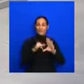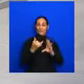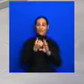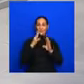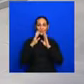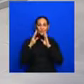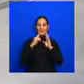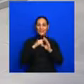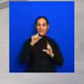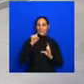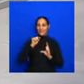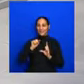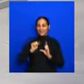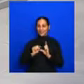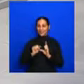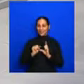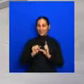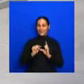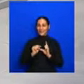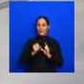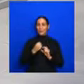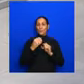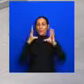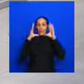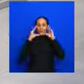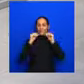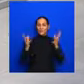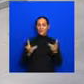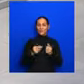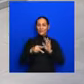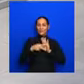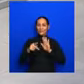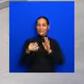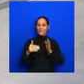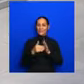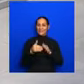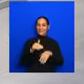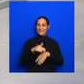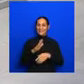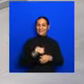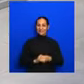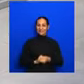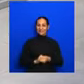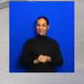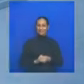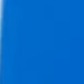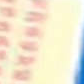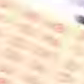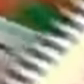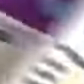do Facebook e do YouTube da Caixa e da Rede TV. Uma ótima noite para você e até mais!